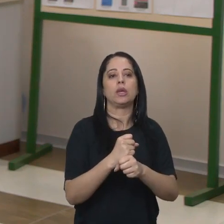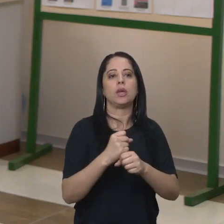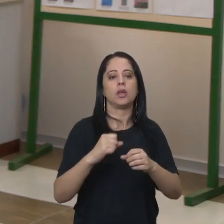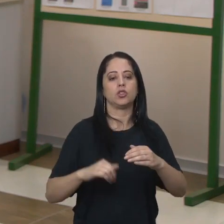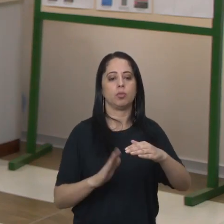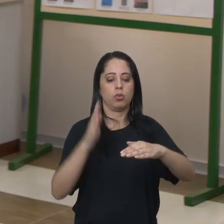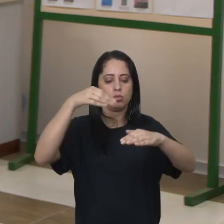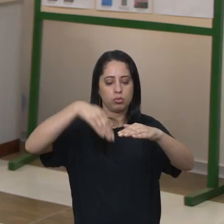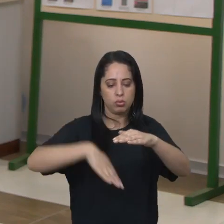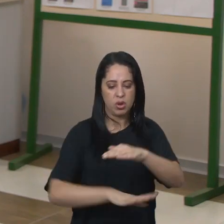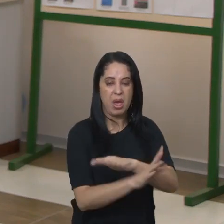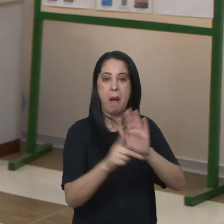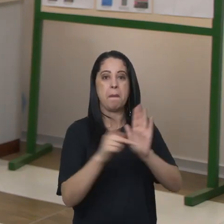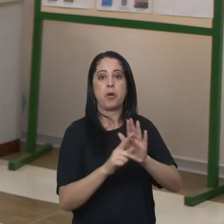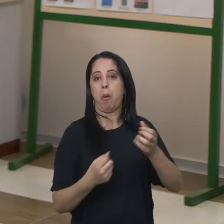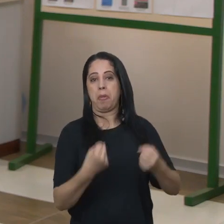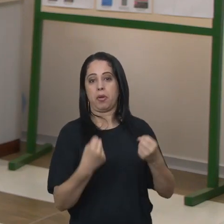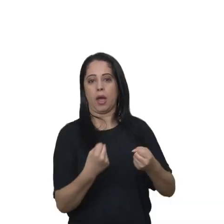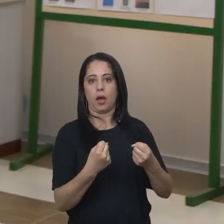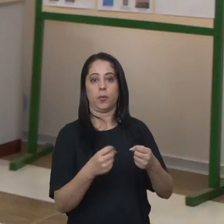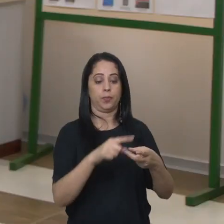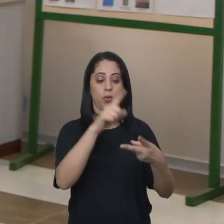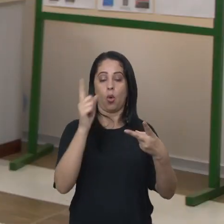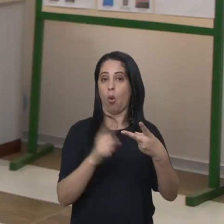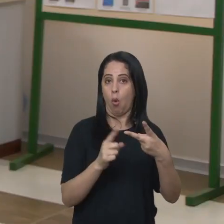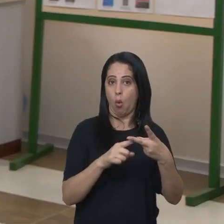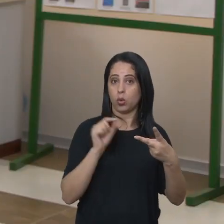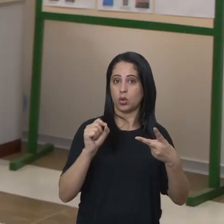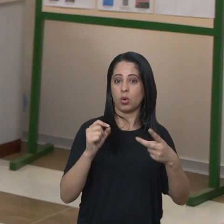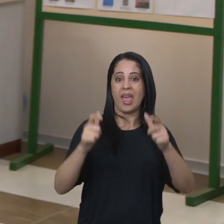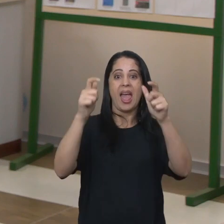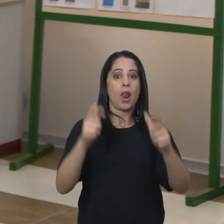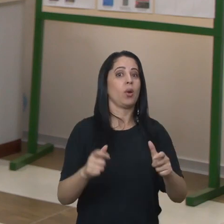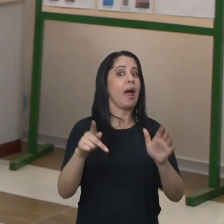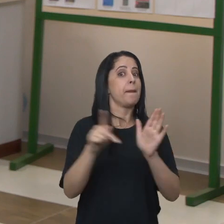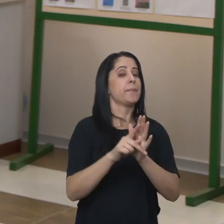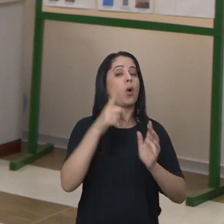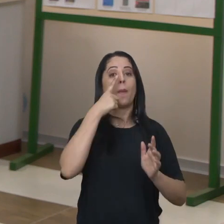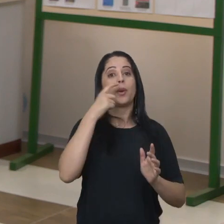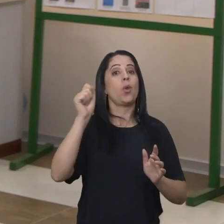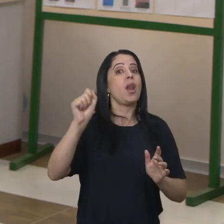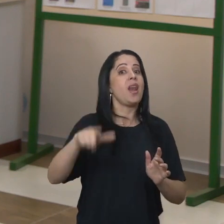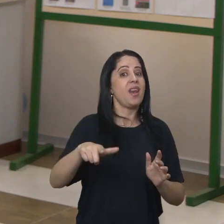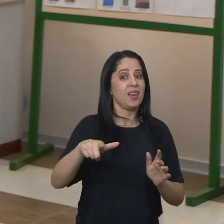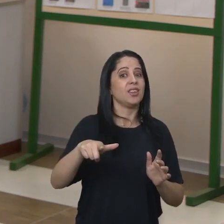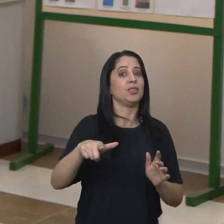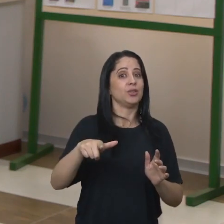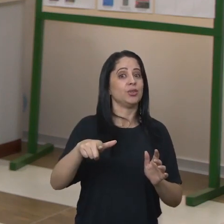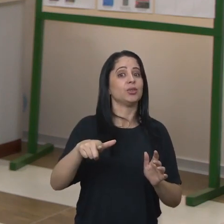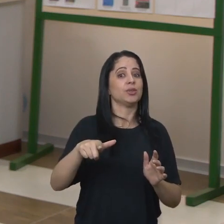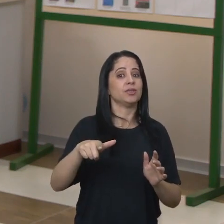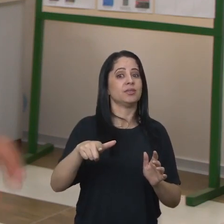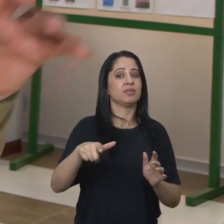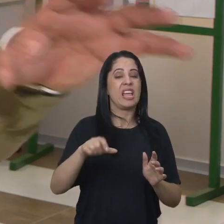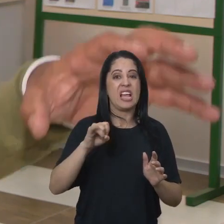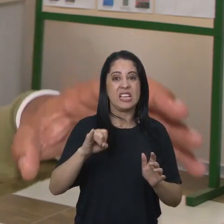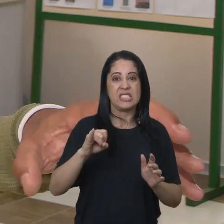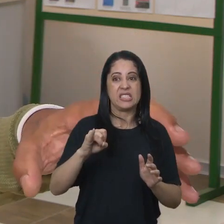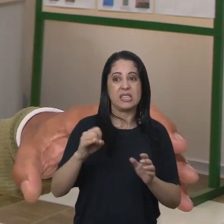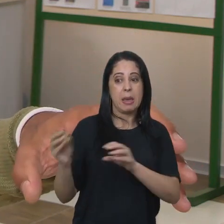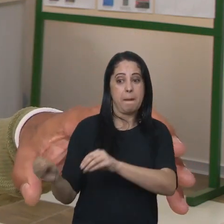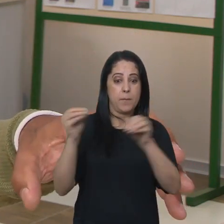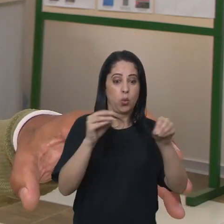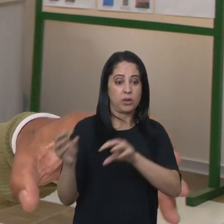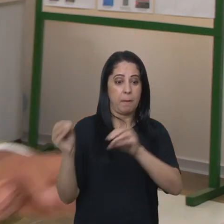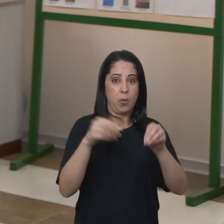anéis viários só voltado para o carro. A outra coisa é o nosso aterro sanitário. O nosso aterro sanitário, ele, né, para mais 300